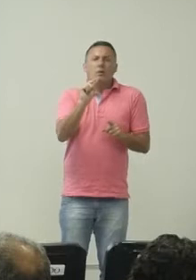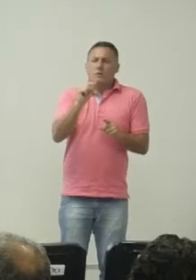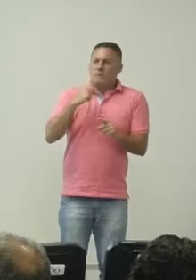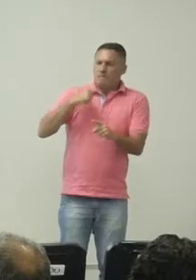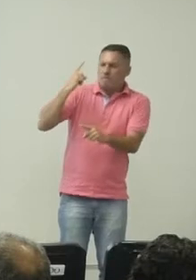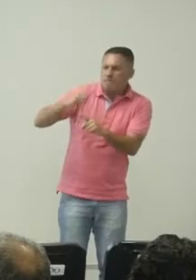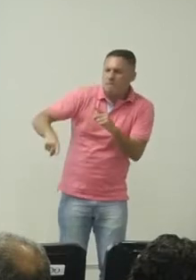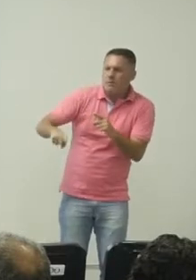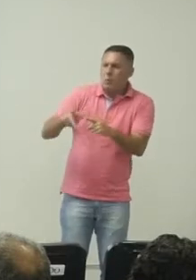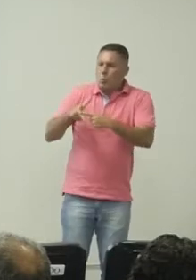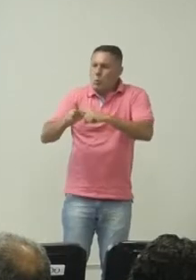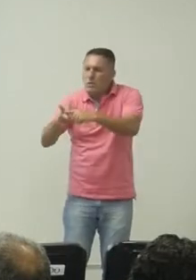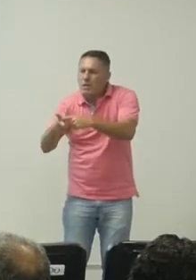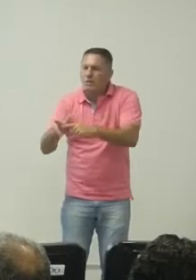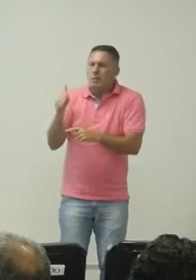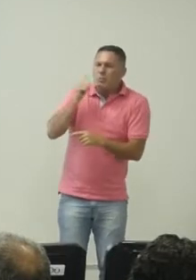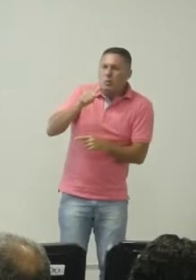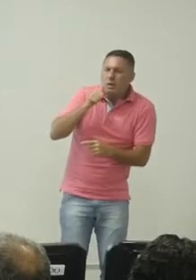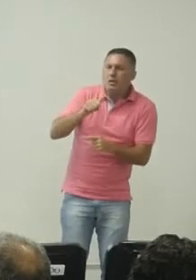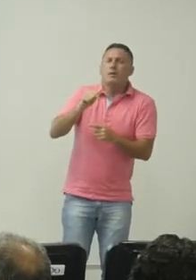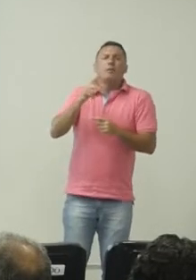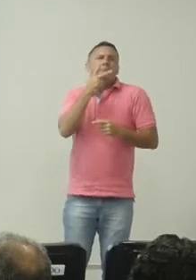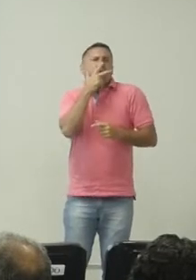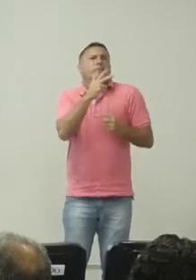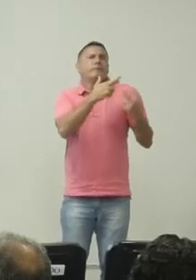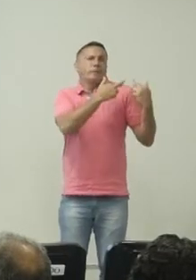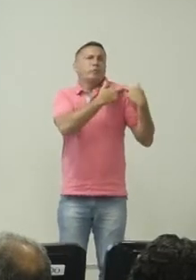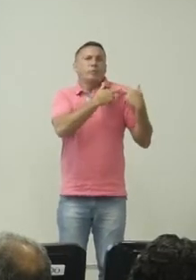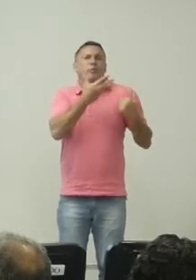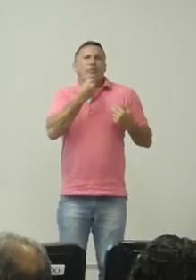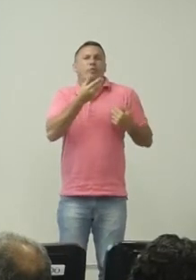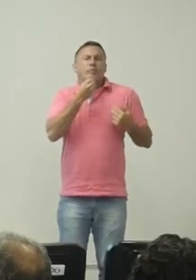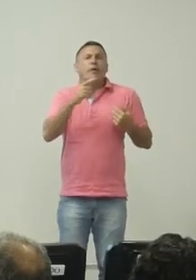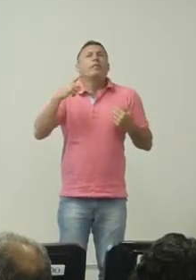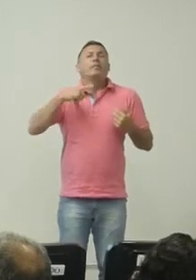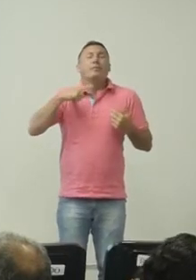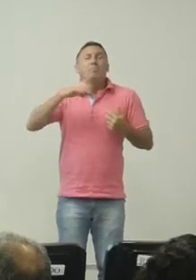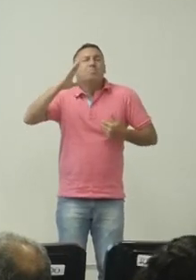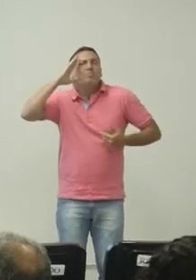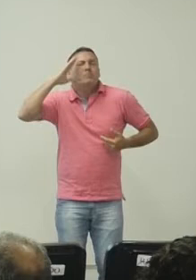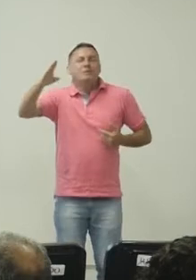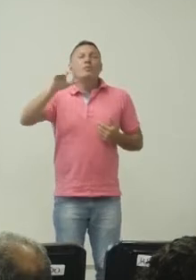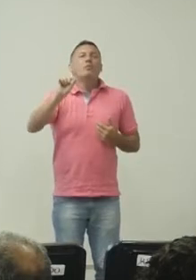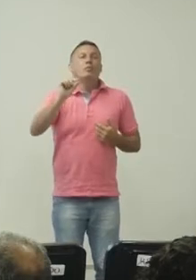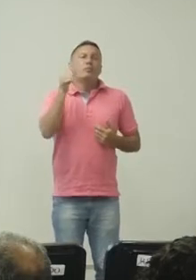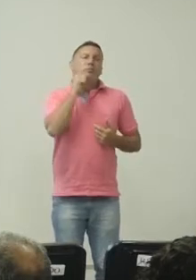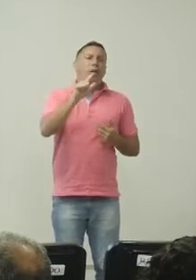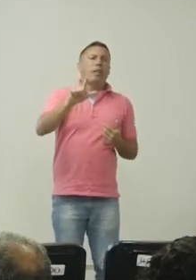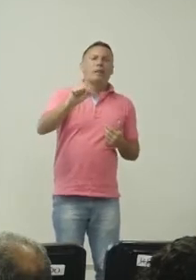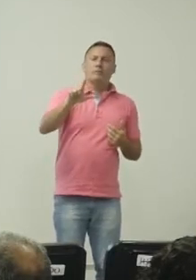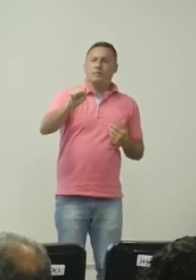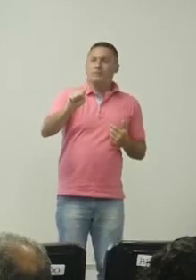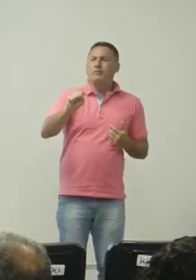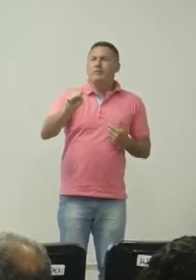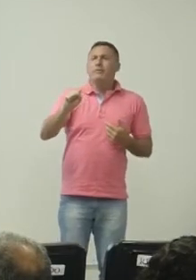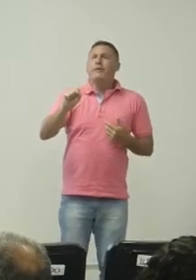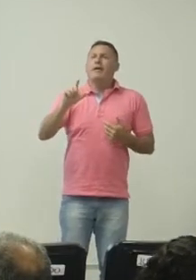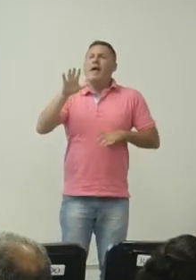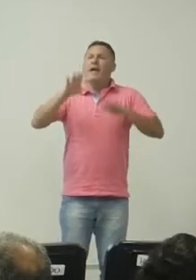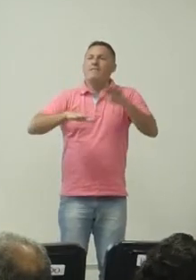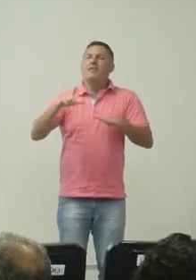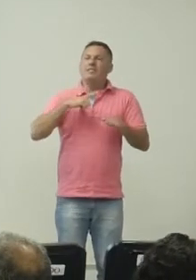o comportamento das mulheres, e aí isso acontece muito com as mulheres lésbicas. Né? A gente ouve falar muito do